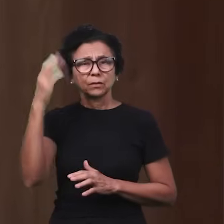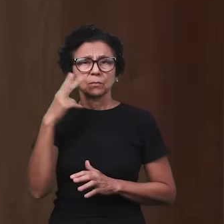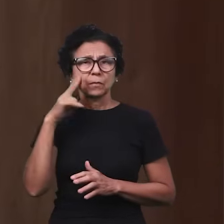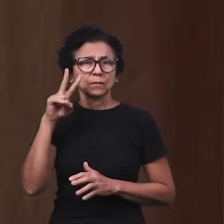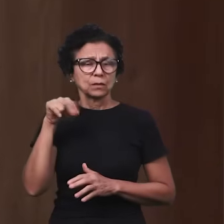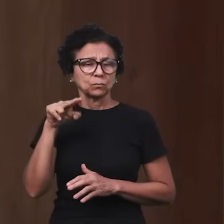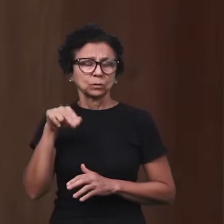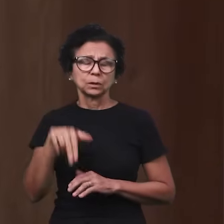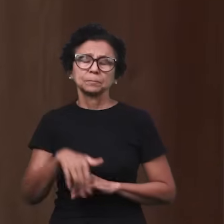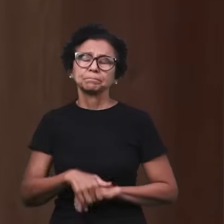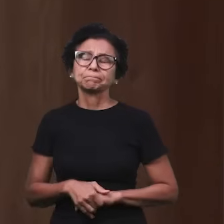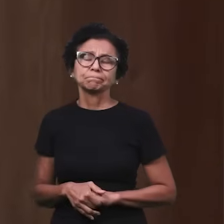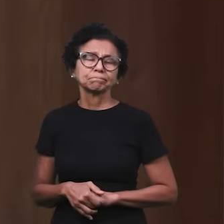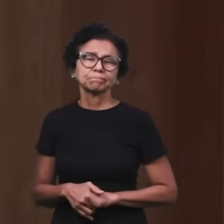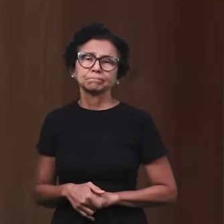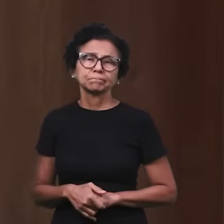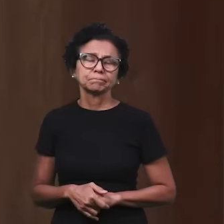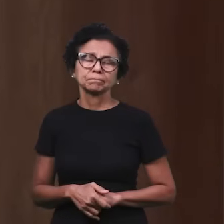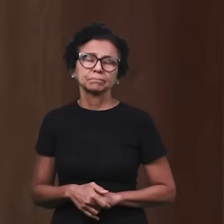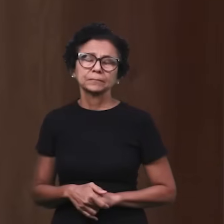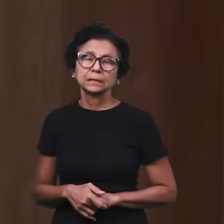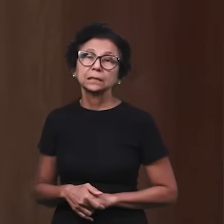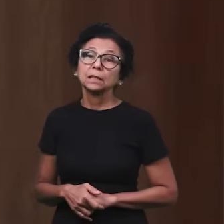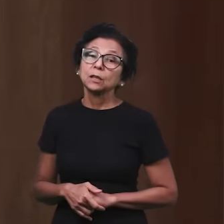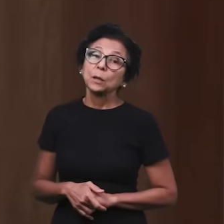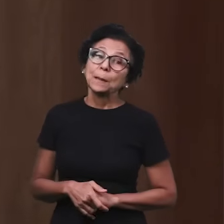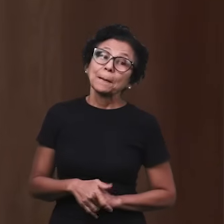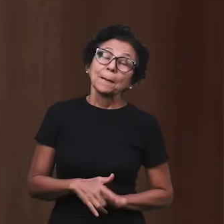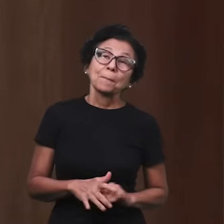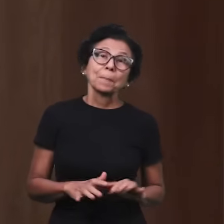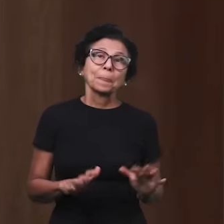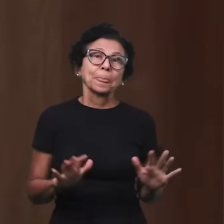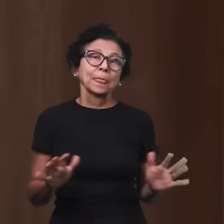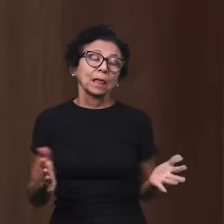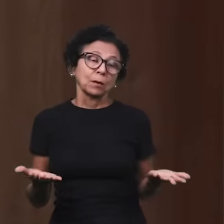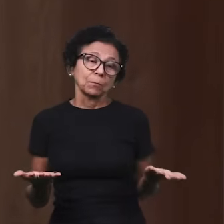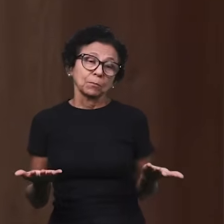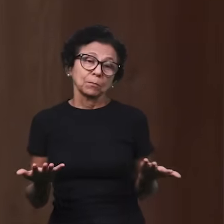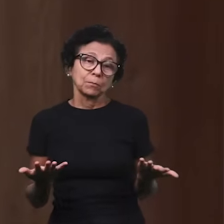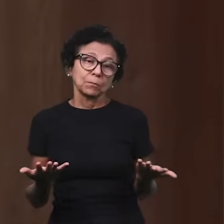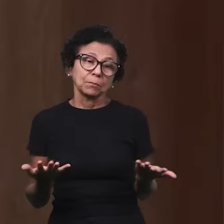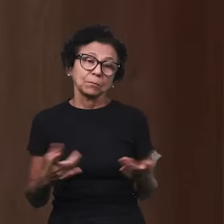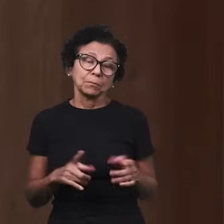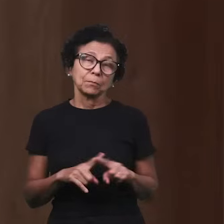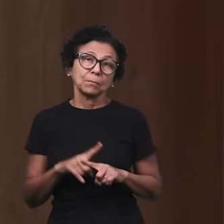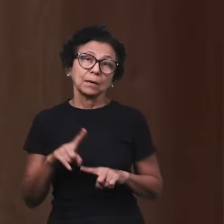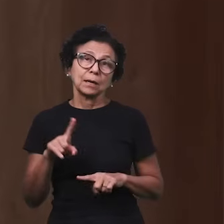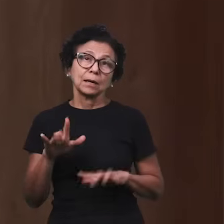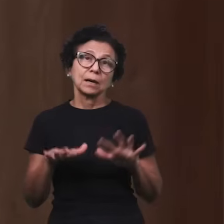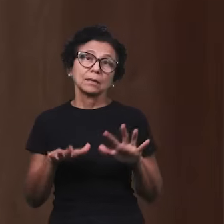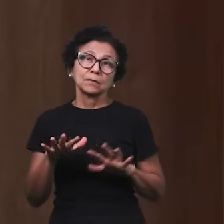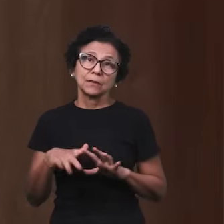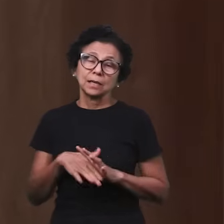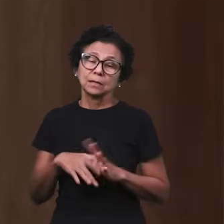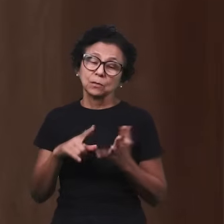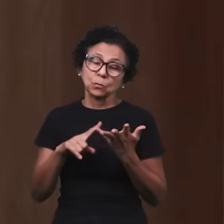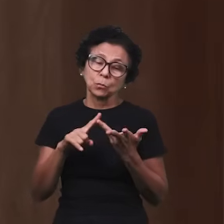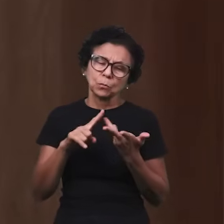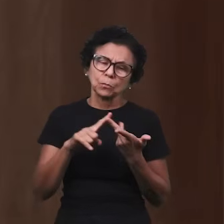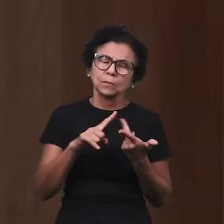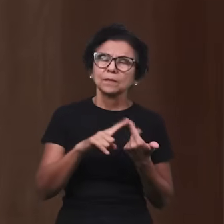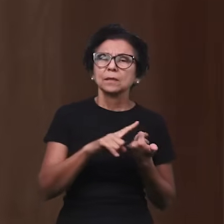Mas às vezes, você na orientação para uma ovelha, às vezes, quantas vezes se sentou com uma